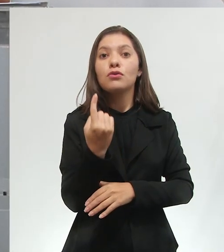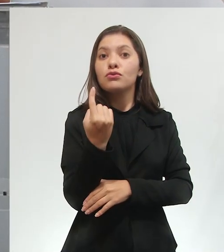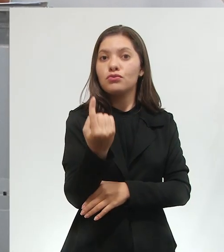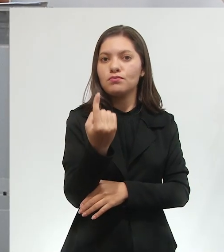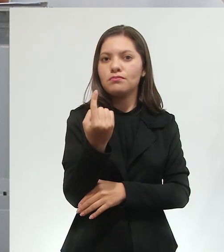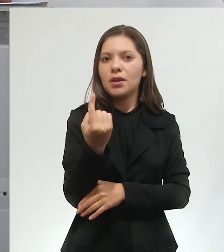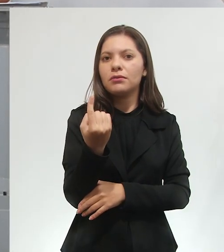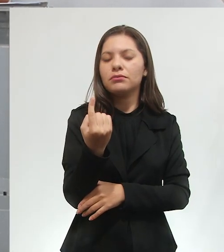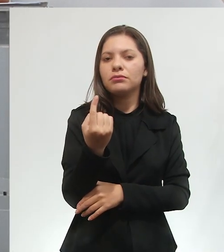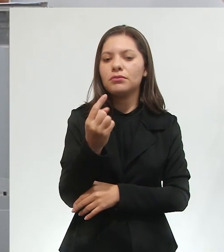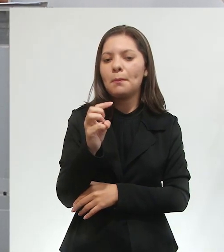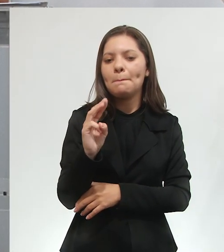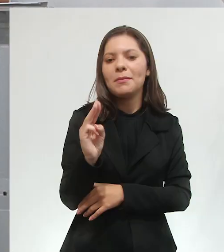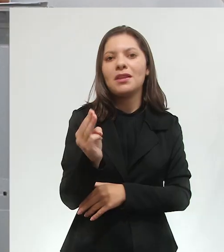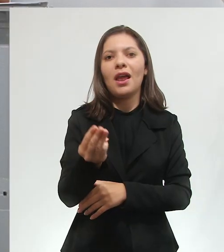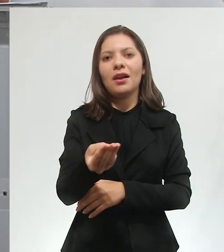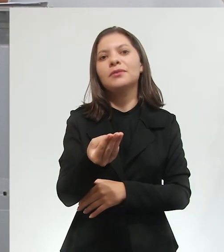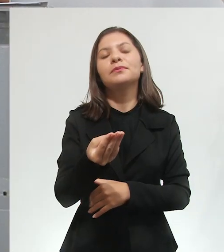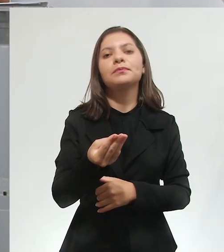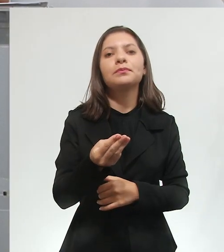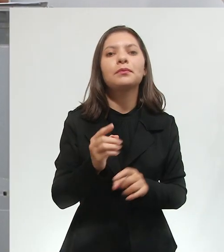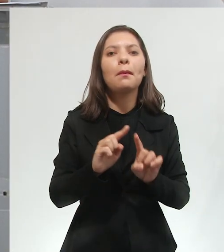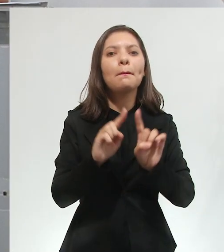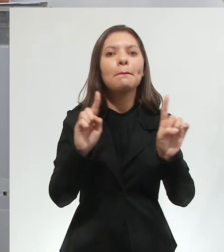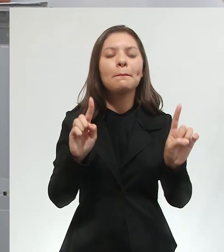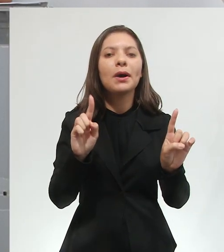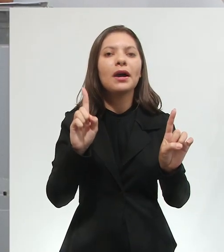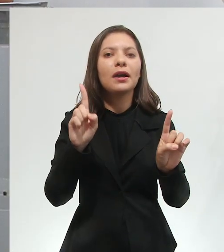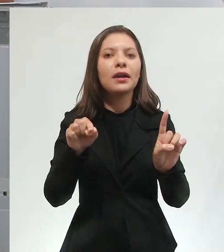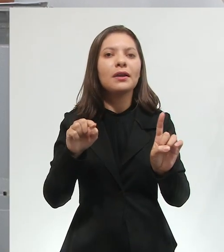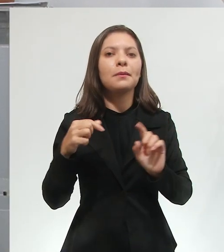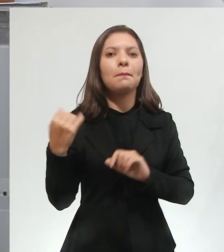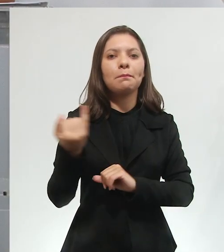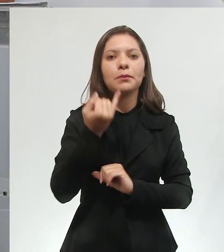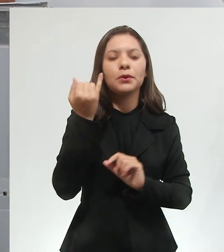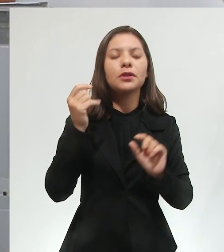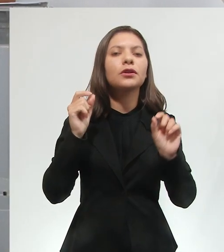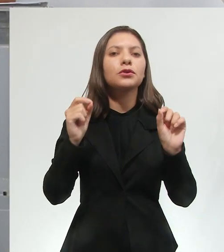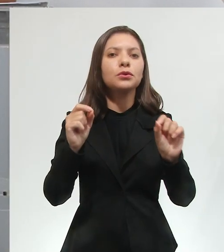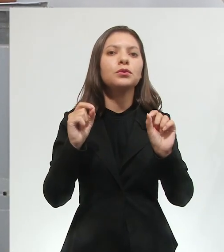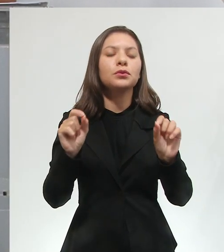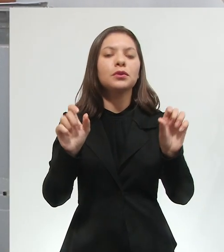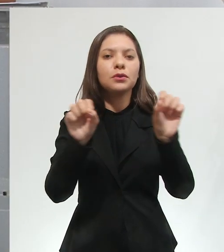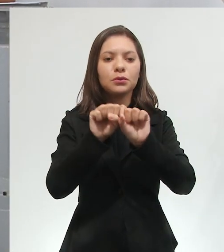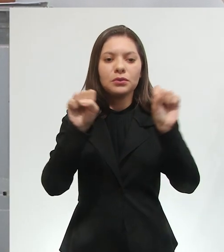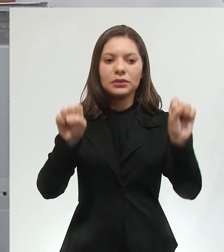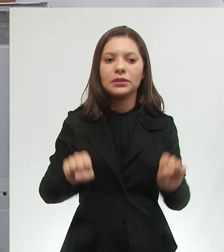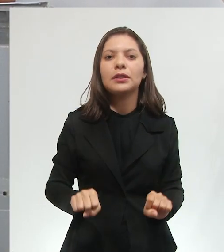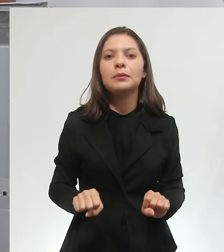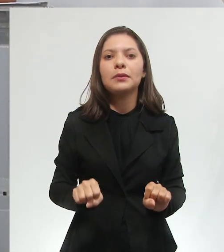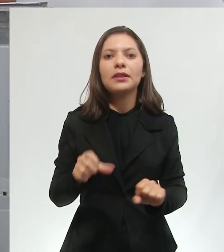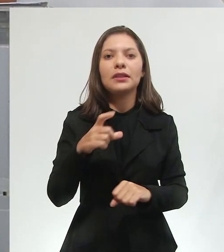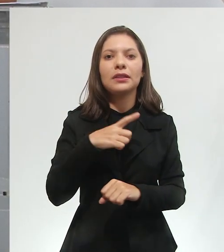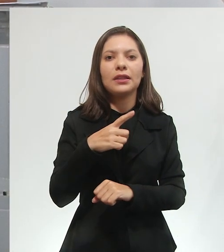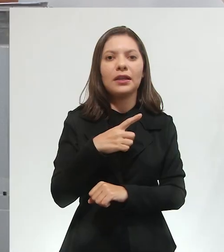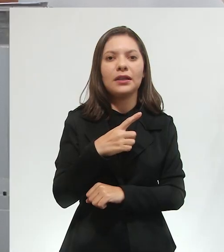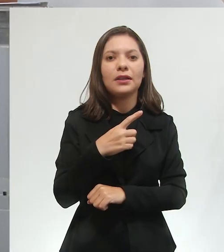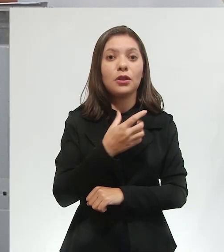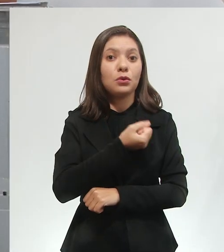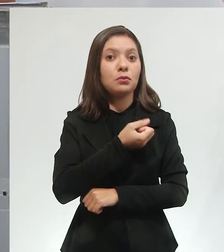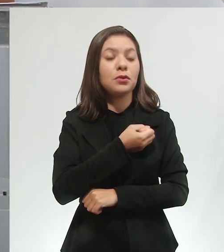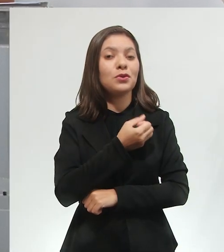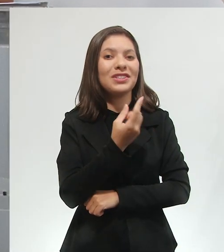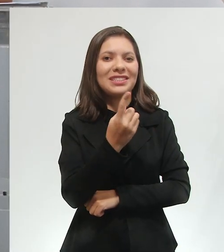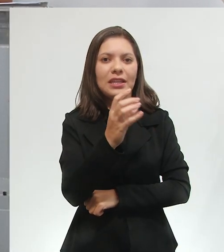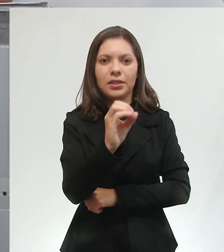uma questão importante de ser definida é que o sistema ele tem 10 algarismos,